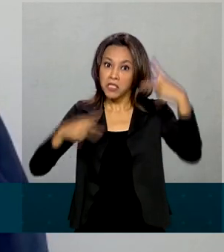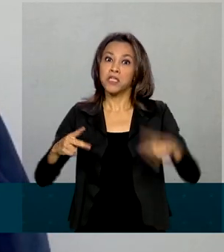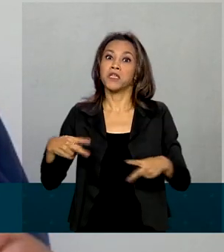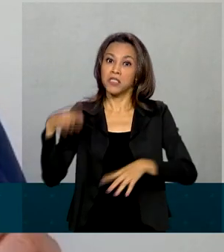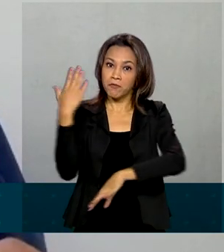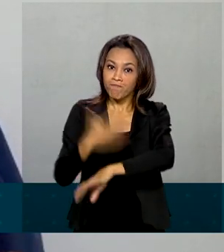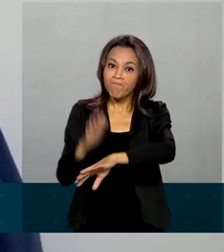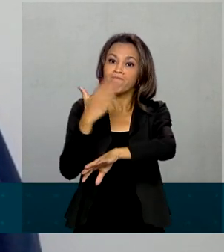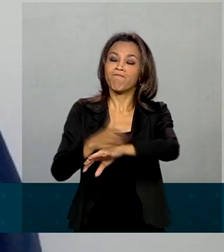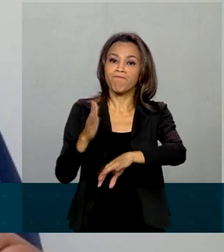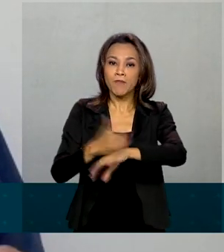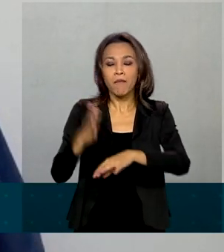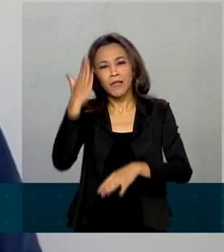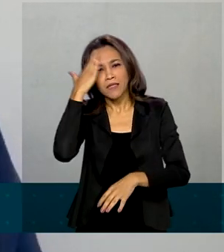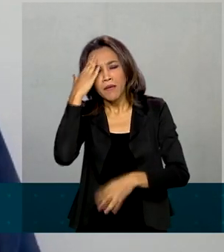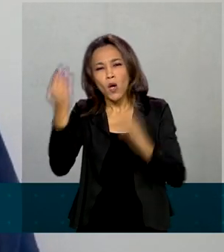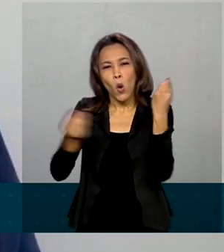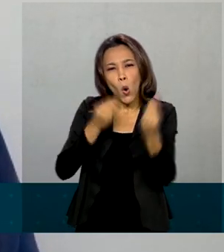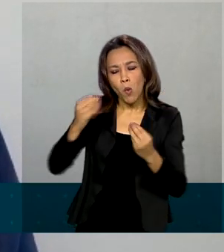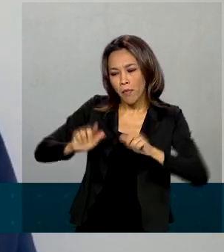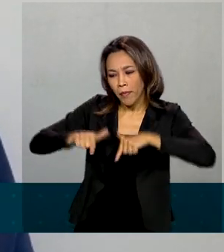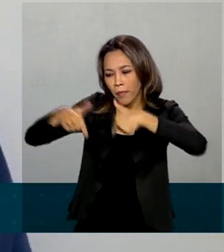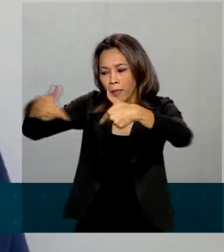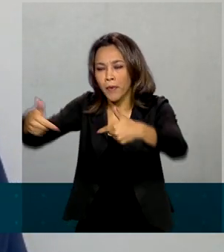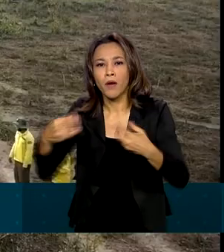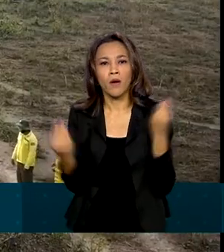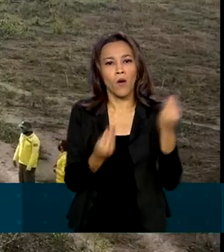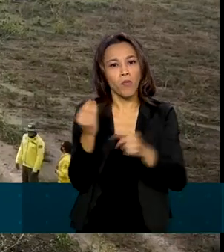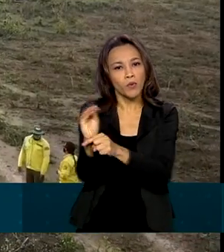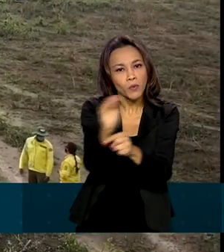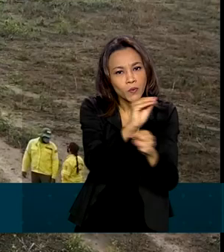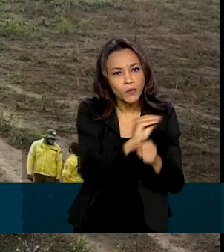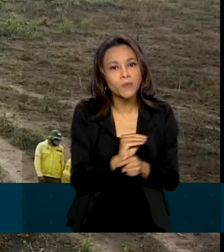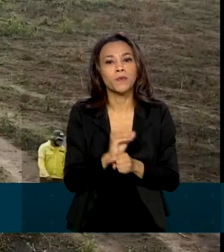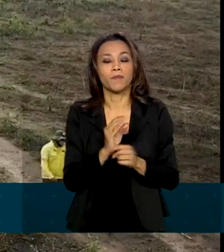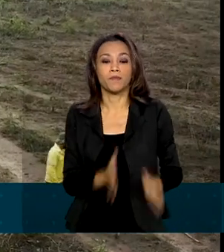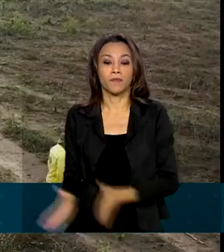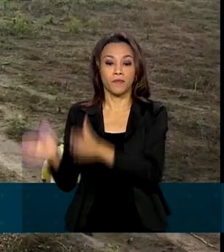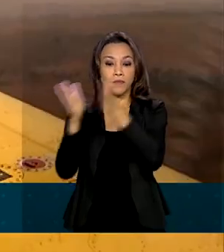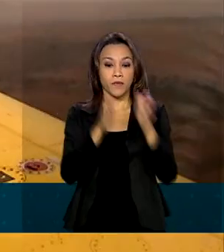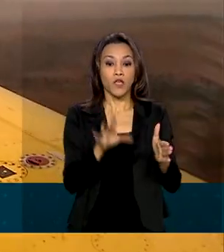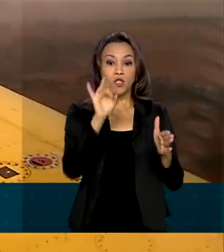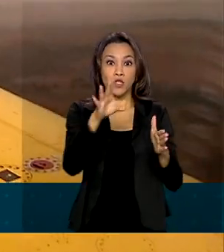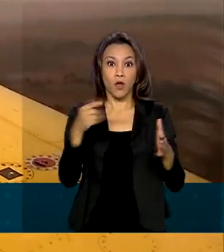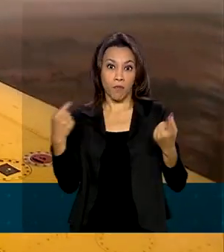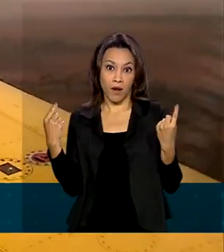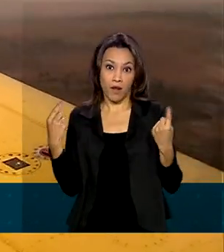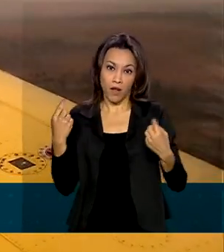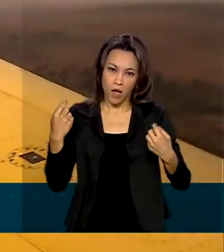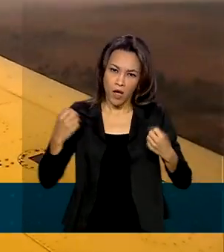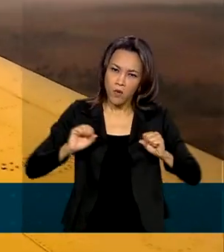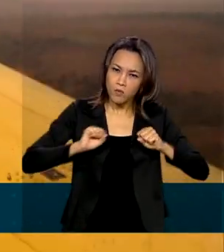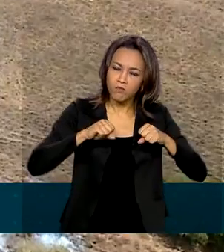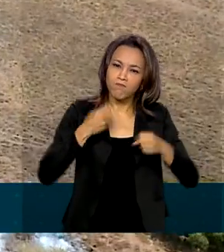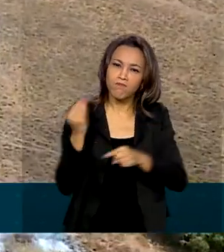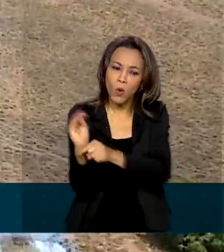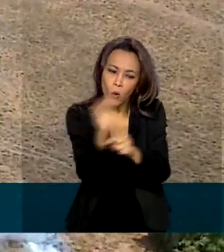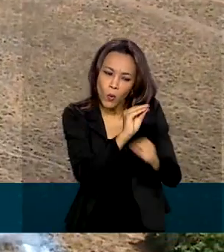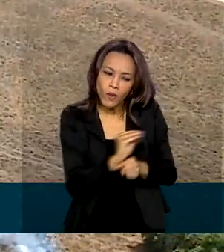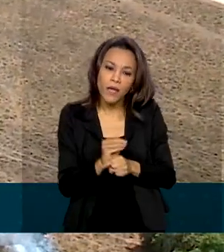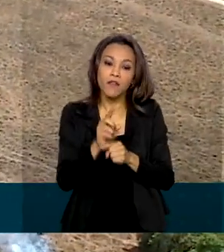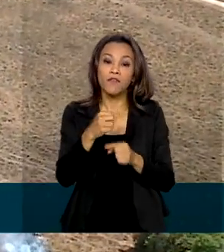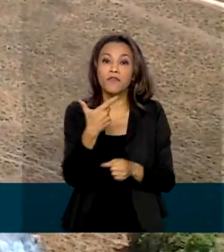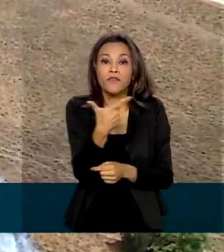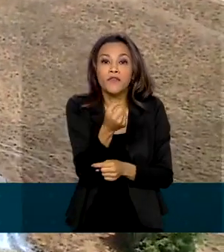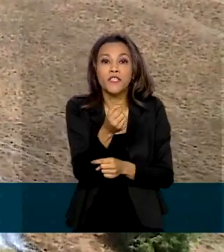prevenção, mitigação, resposta e reconstrução. Só para o combate aos incêndios no Pantanal, foram repassados 20